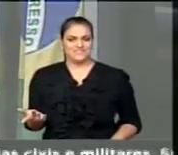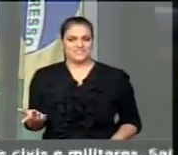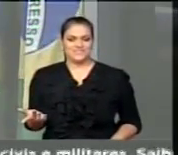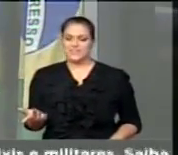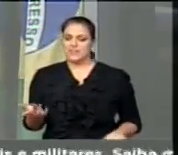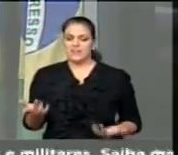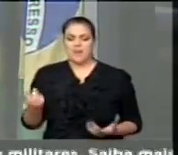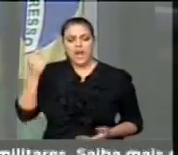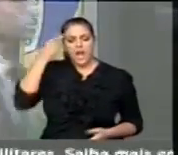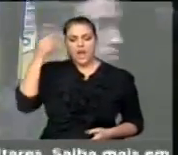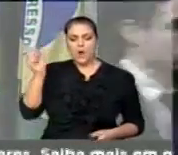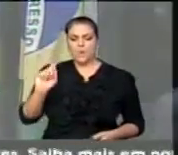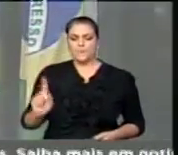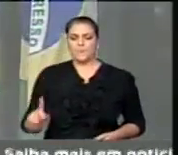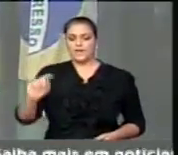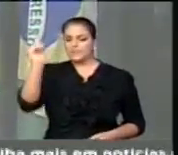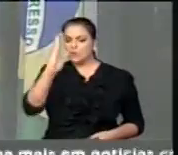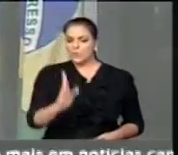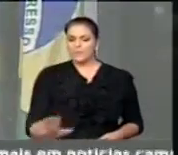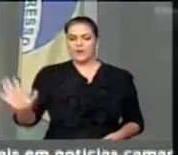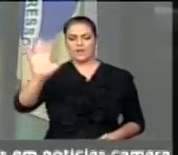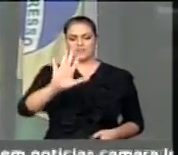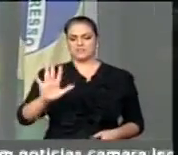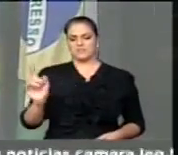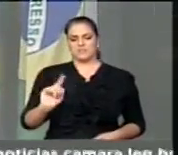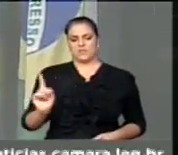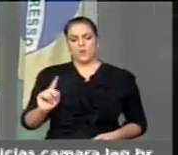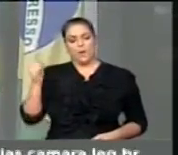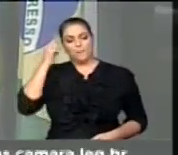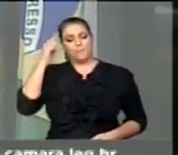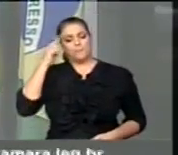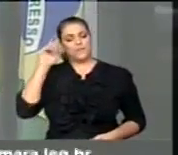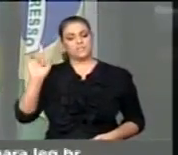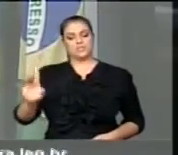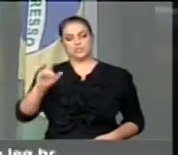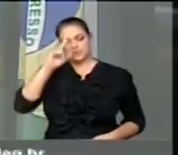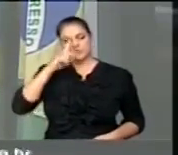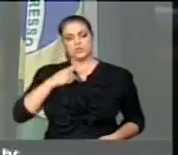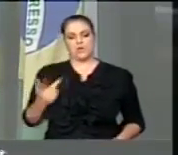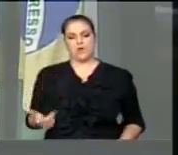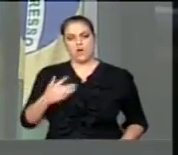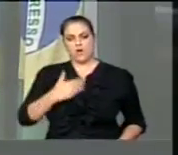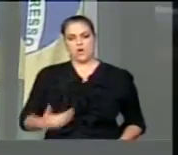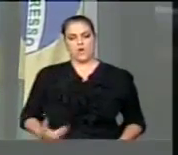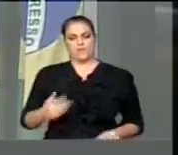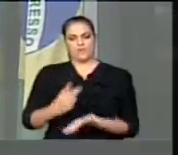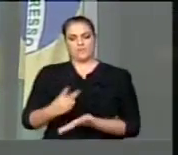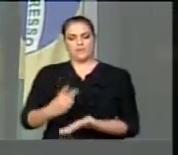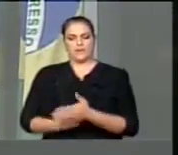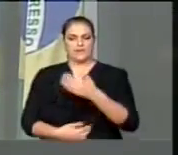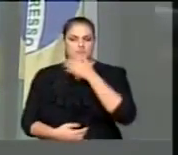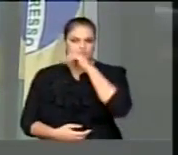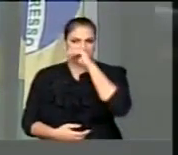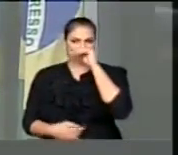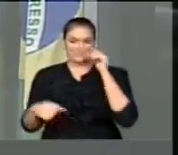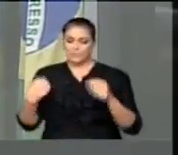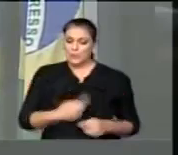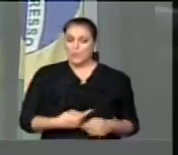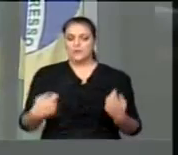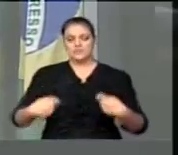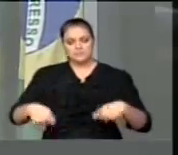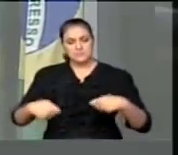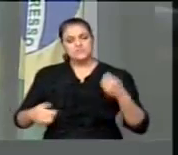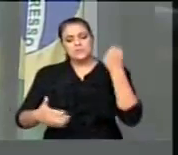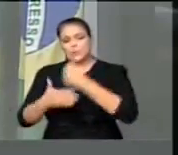governo não pensa no bem da nação. Portanto, se o governo não faz o dever de casa, Cabe a nós da oposição apresentar pontos